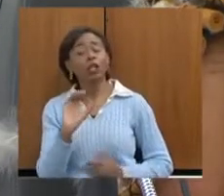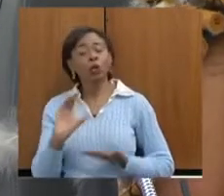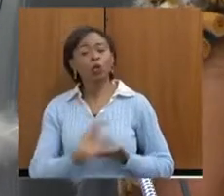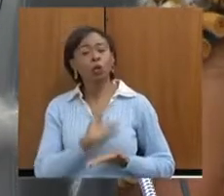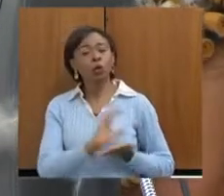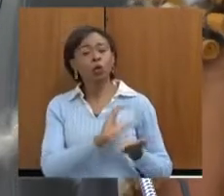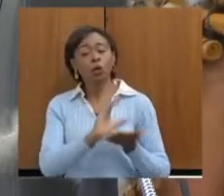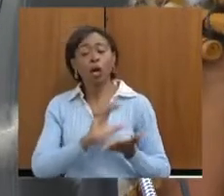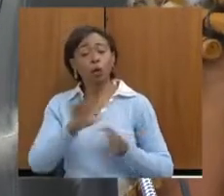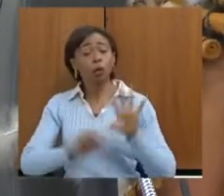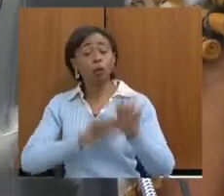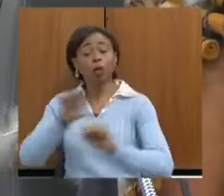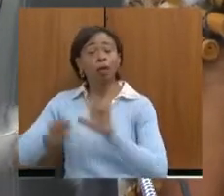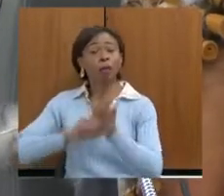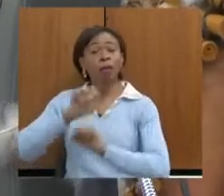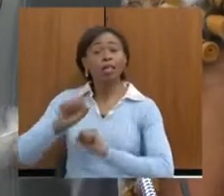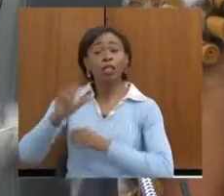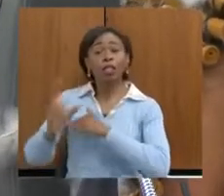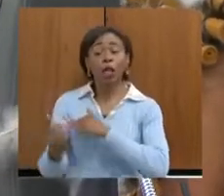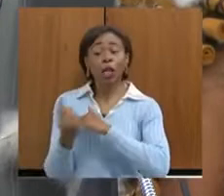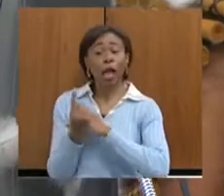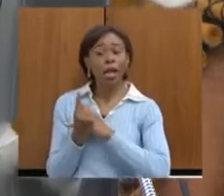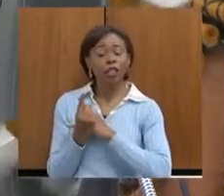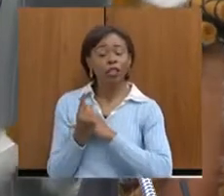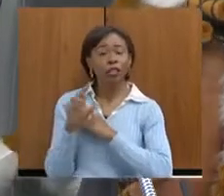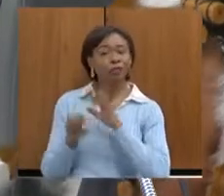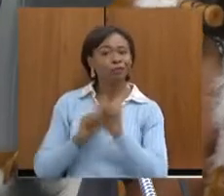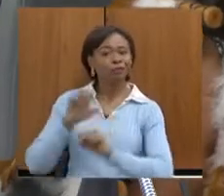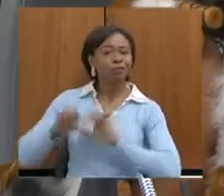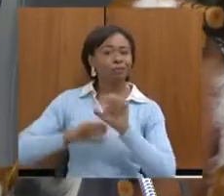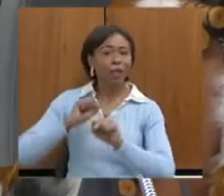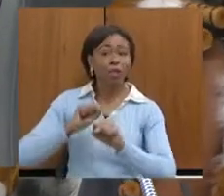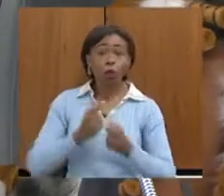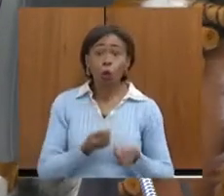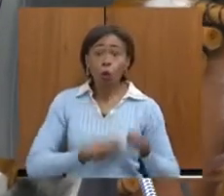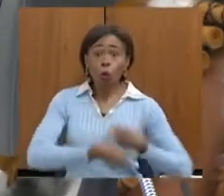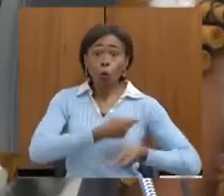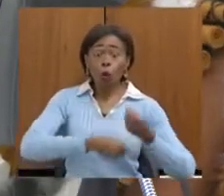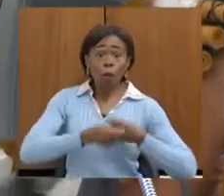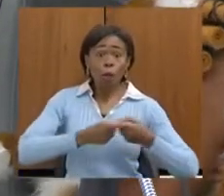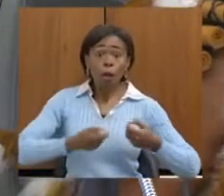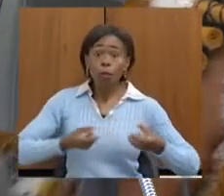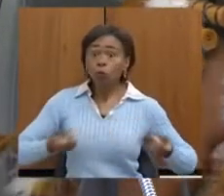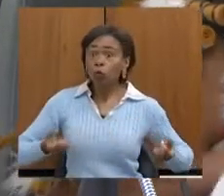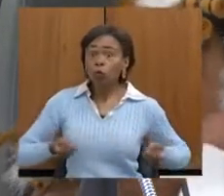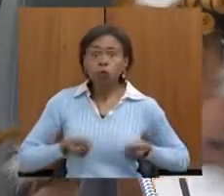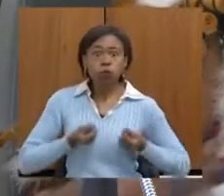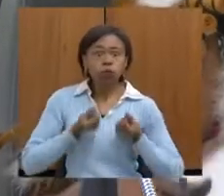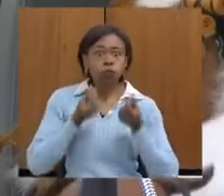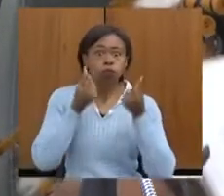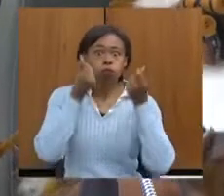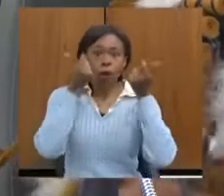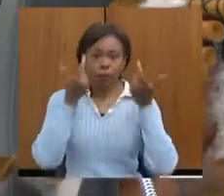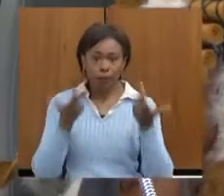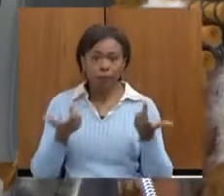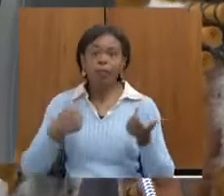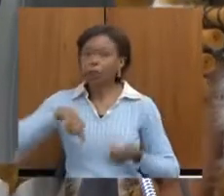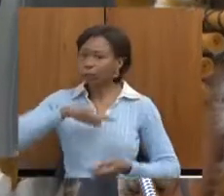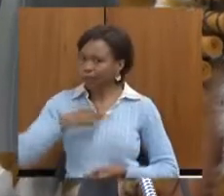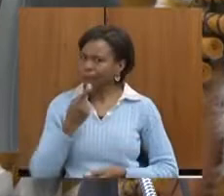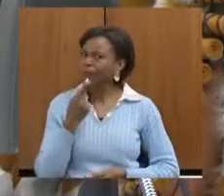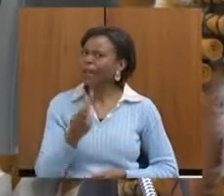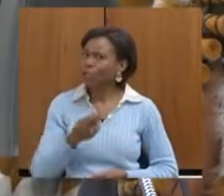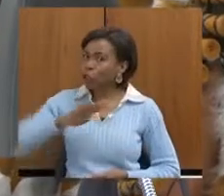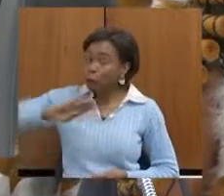ilegal de clientes um comércio bilionário bilionário não é porque nós estamos falando